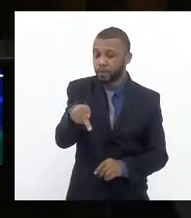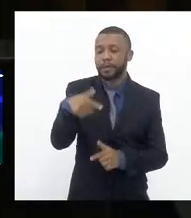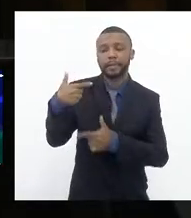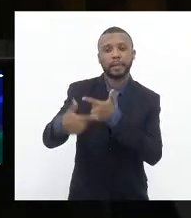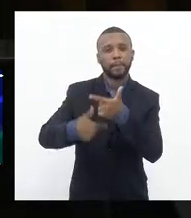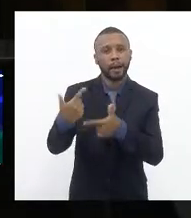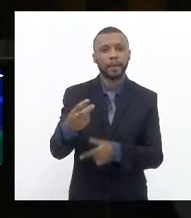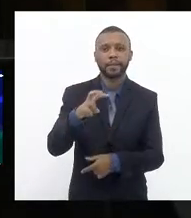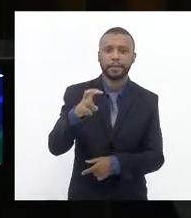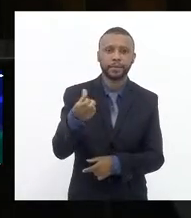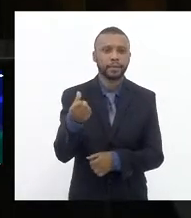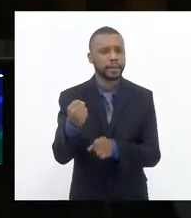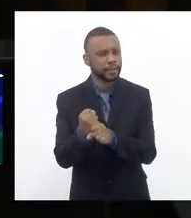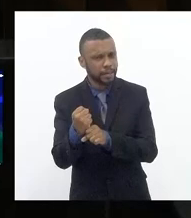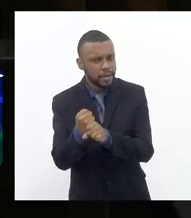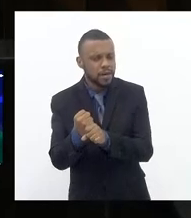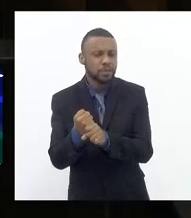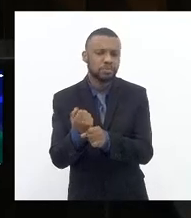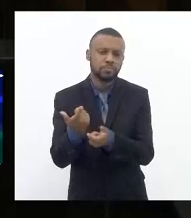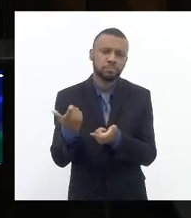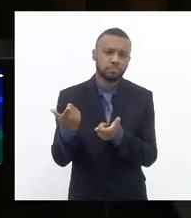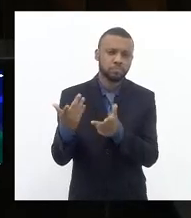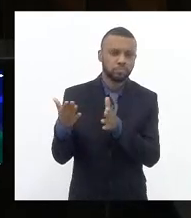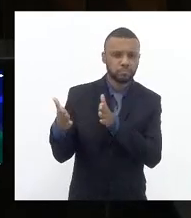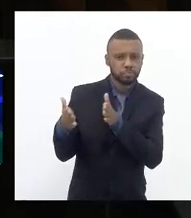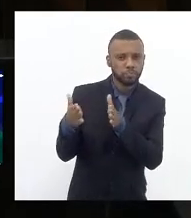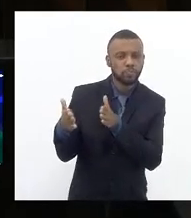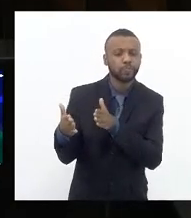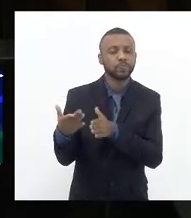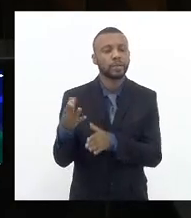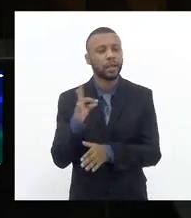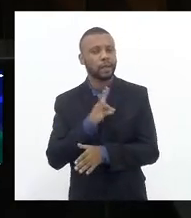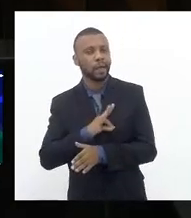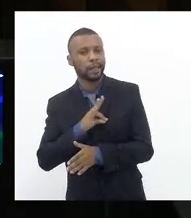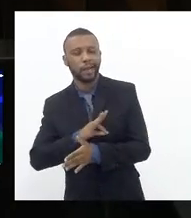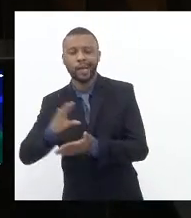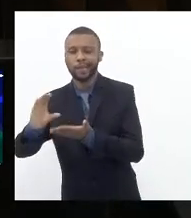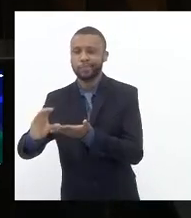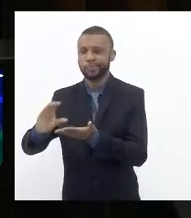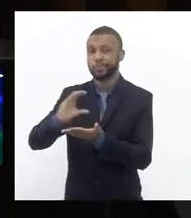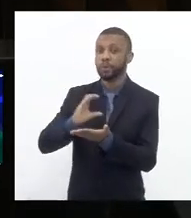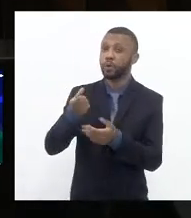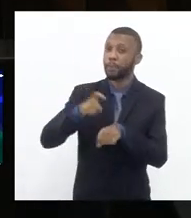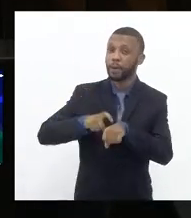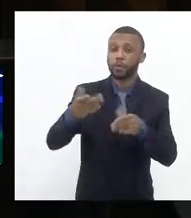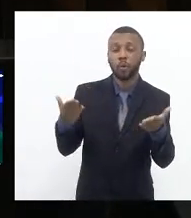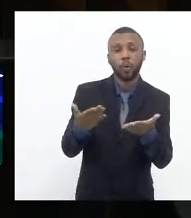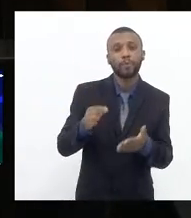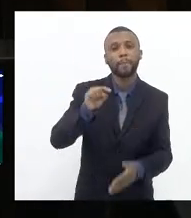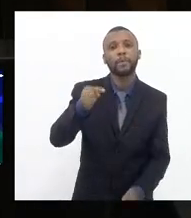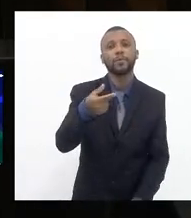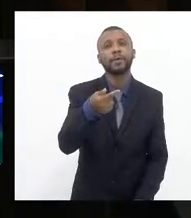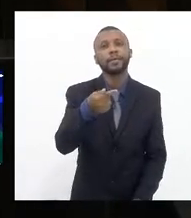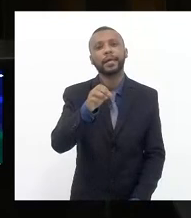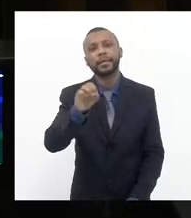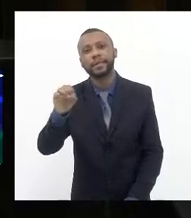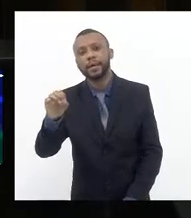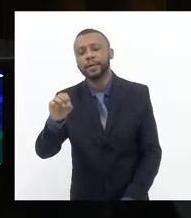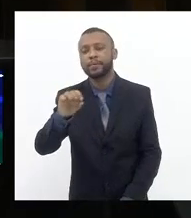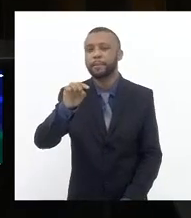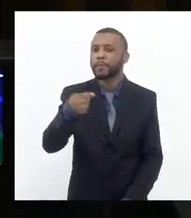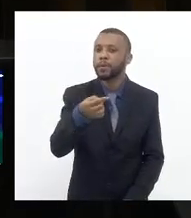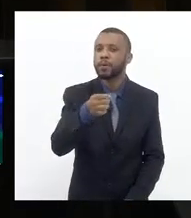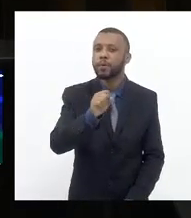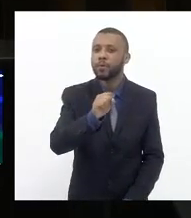há 5, 6 anos, que recebe um salário, hoje, de R$ 1.700, R$ 1.800,